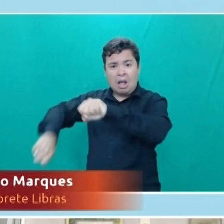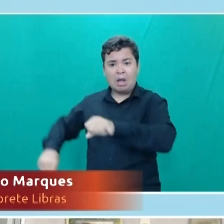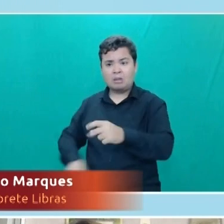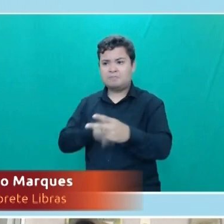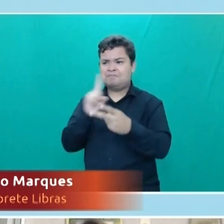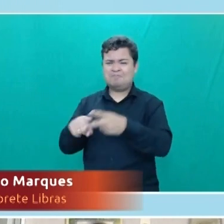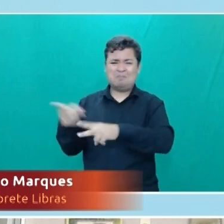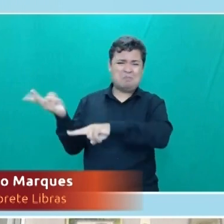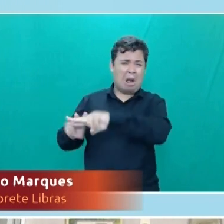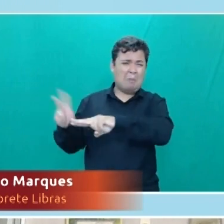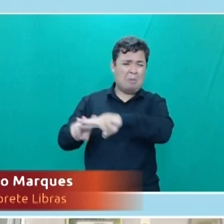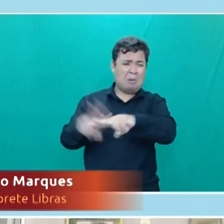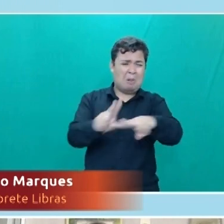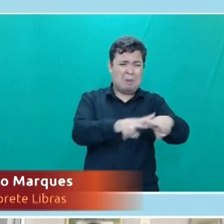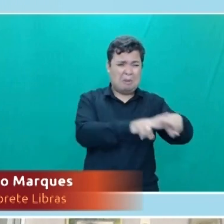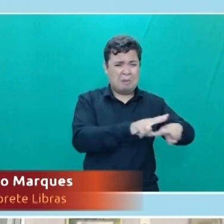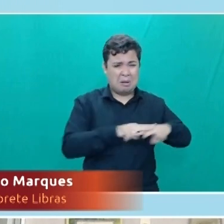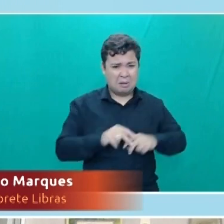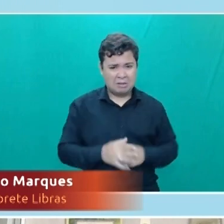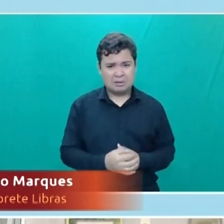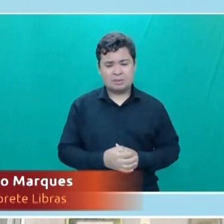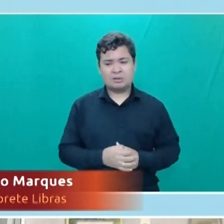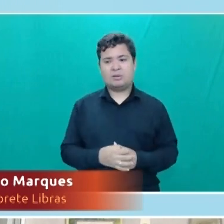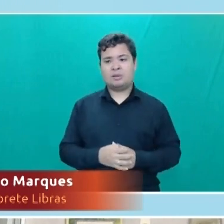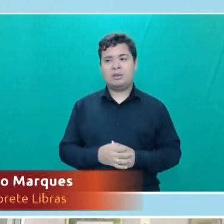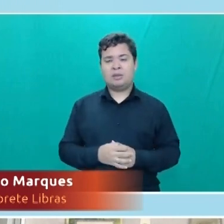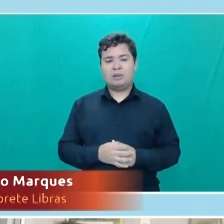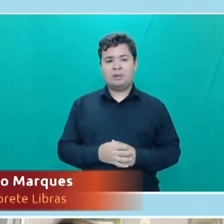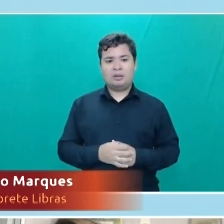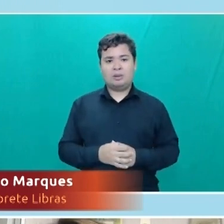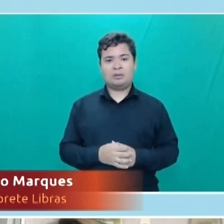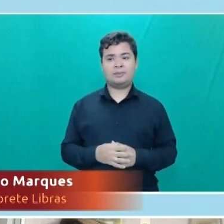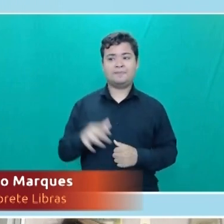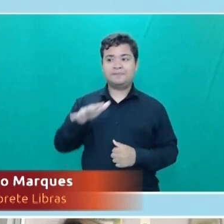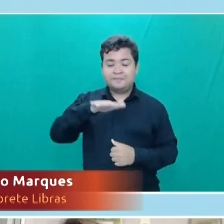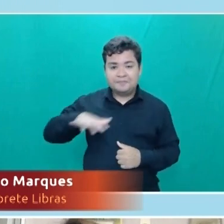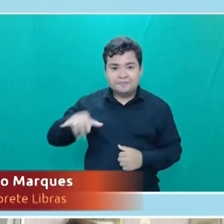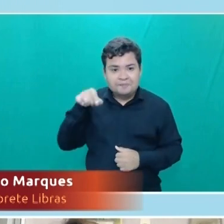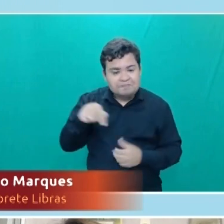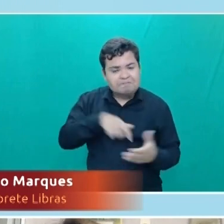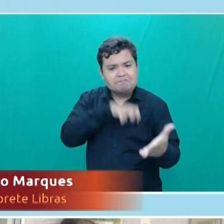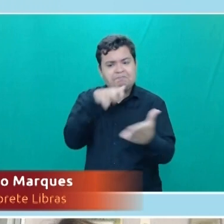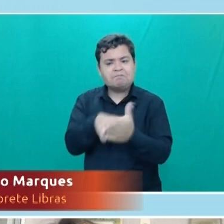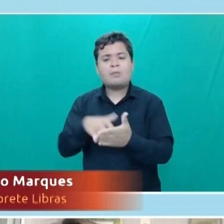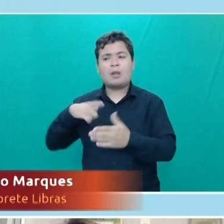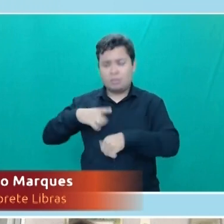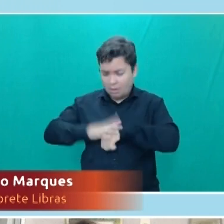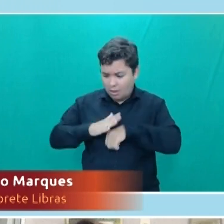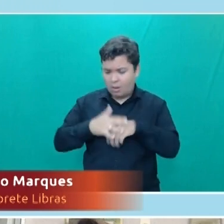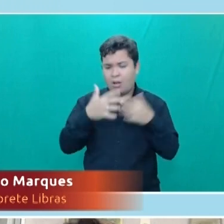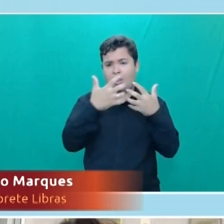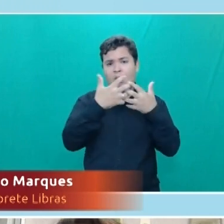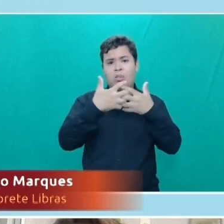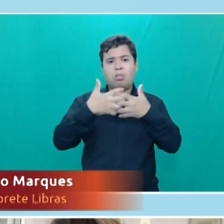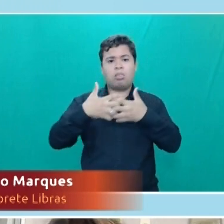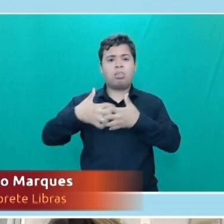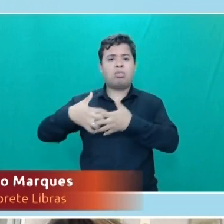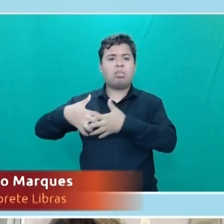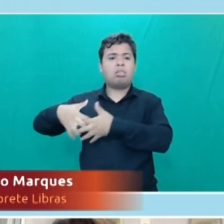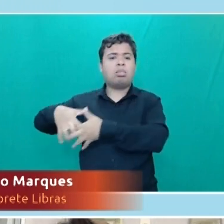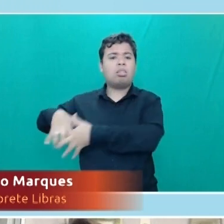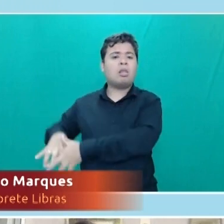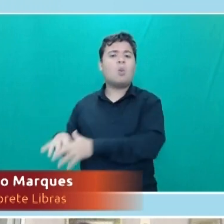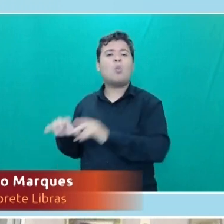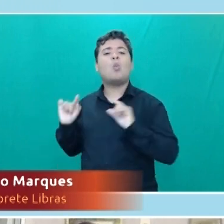um sistema que ele funciona dentro de uma engrenagem que